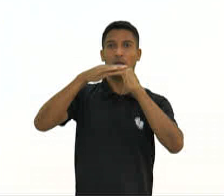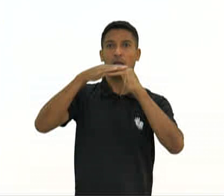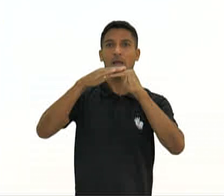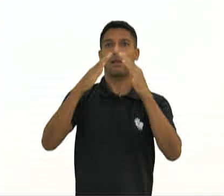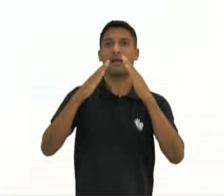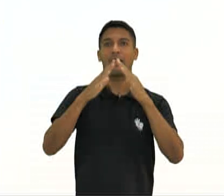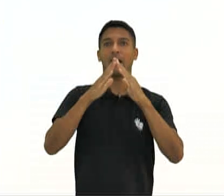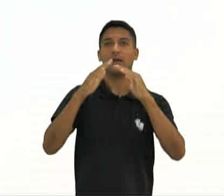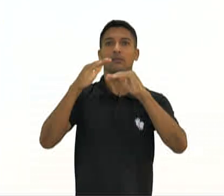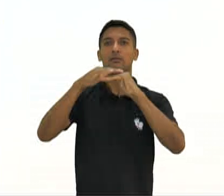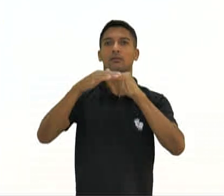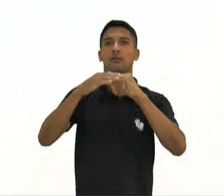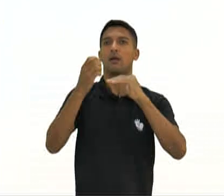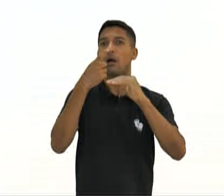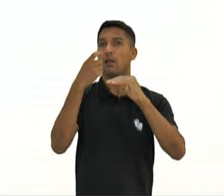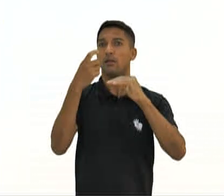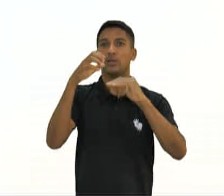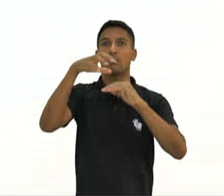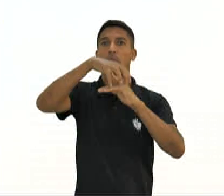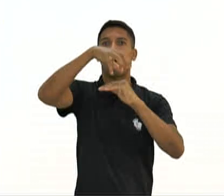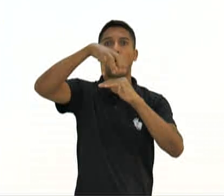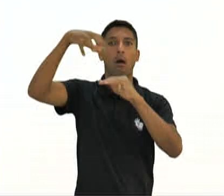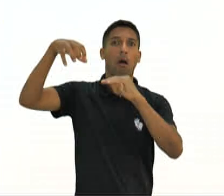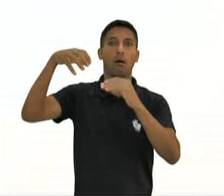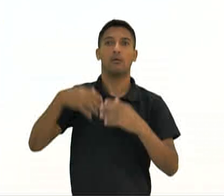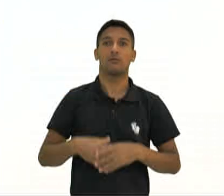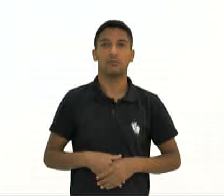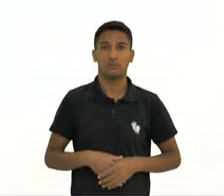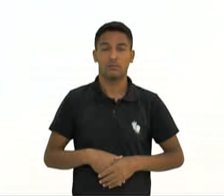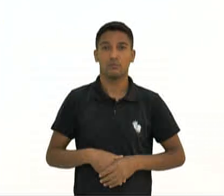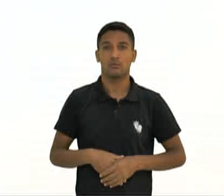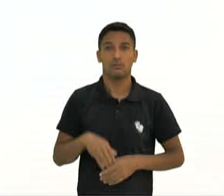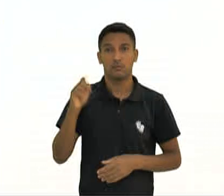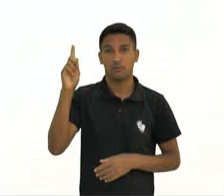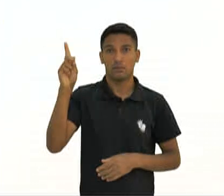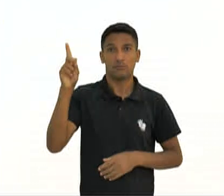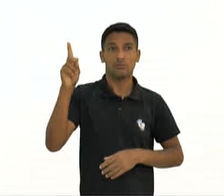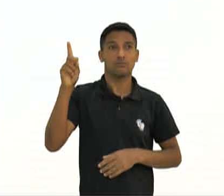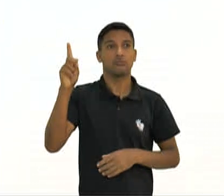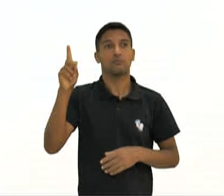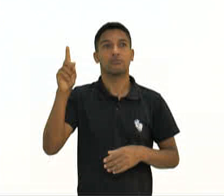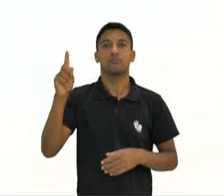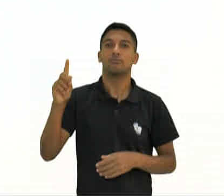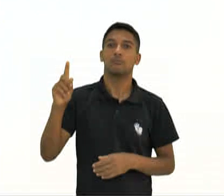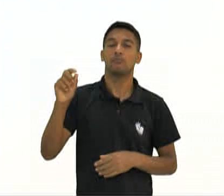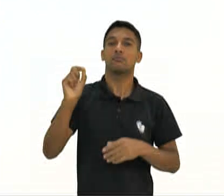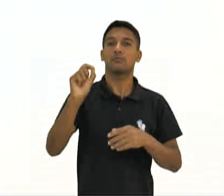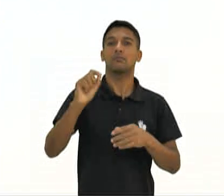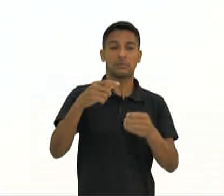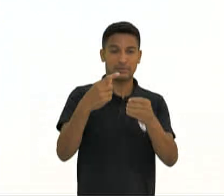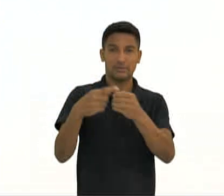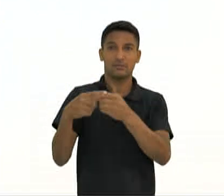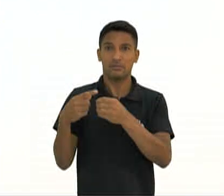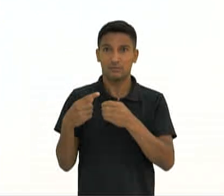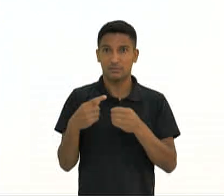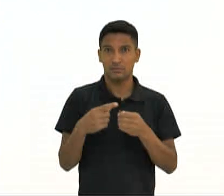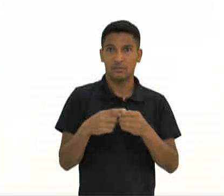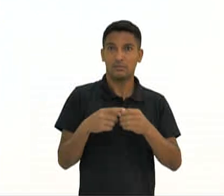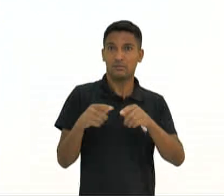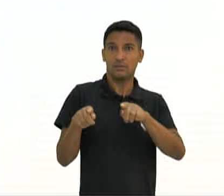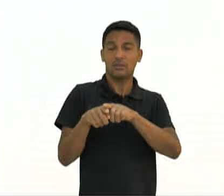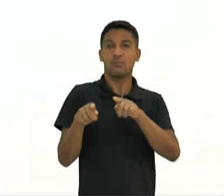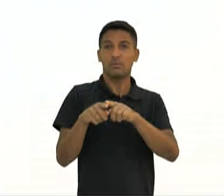característica também não só da região africana, mas de muitas cidades pelo mundo. Existe uma fragilidade na coleta